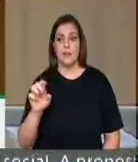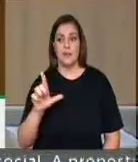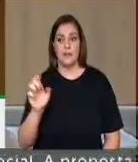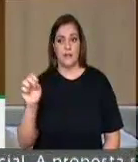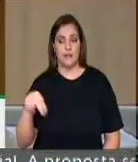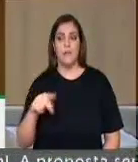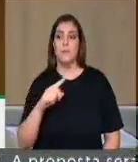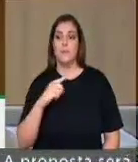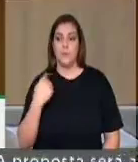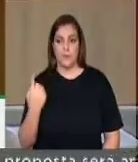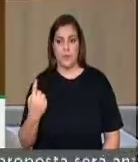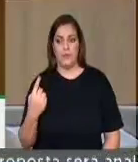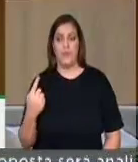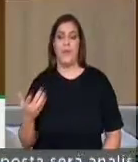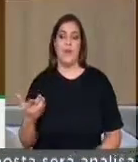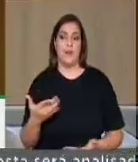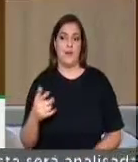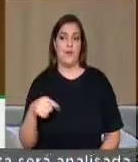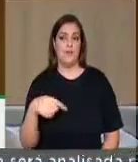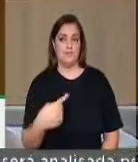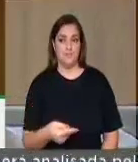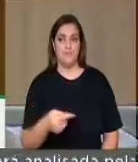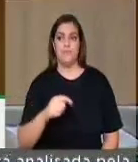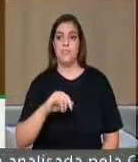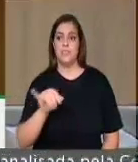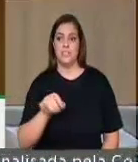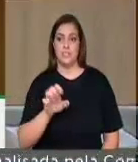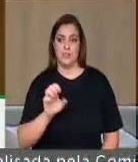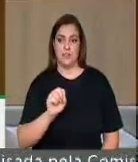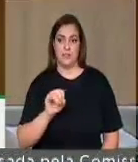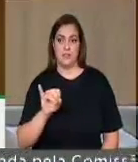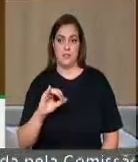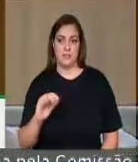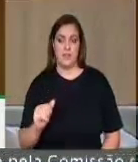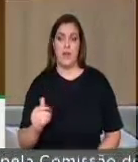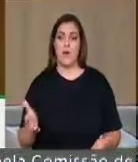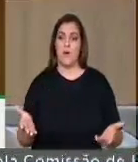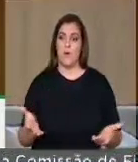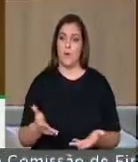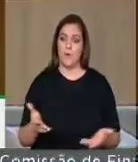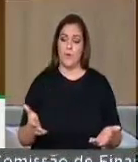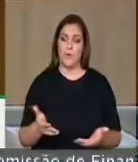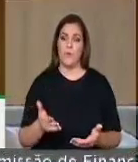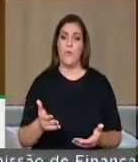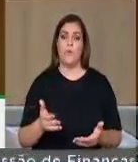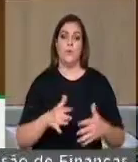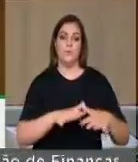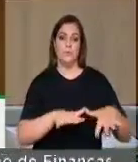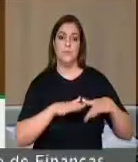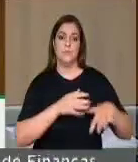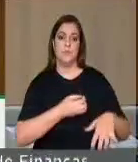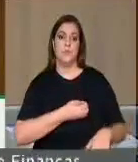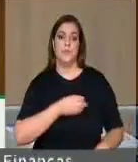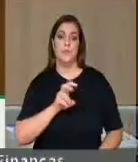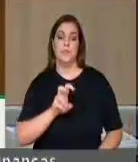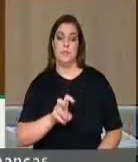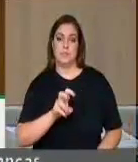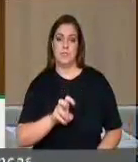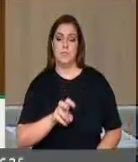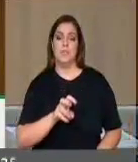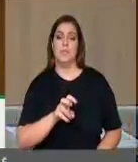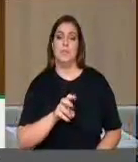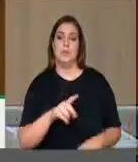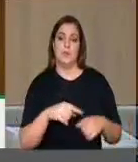estará às 15 horas no plenário 5, e por nossa indicação, medalha de ouro,